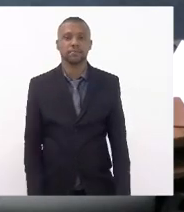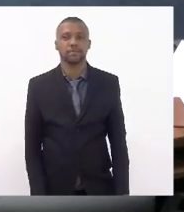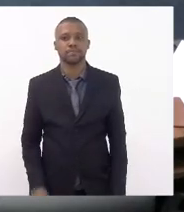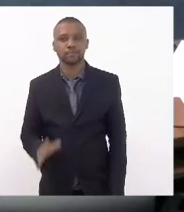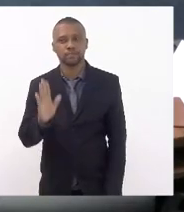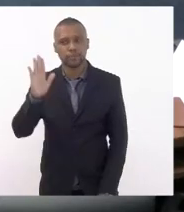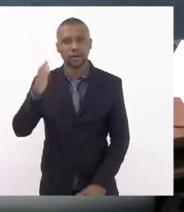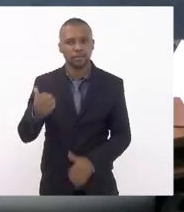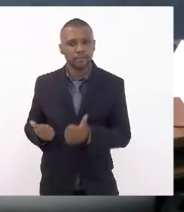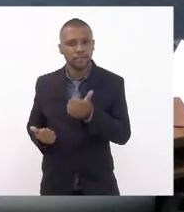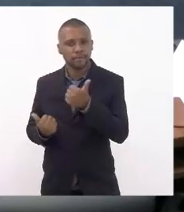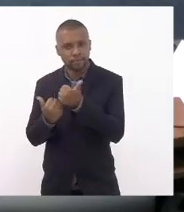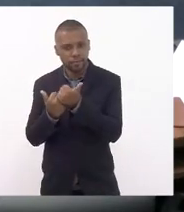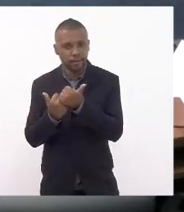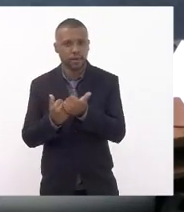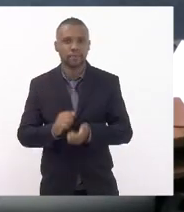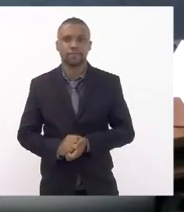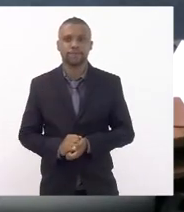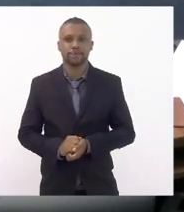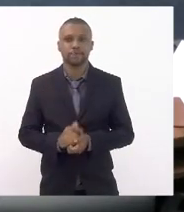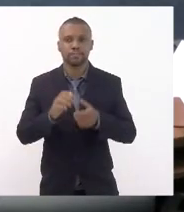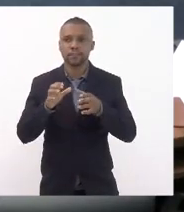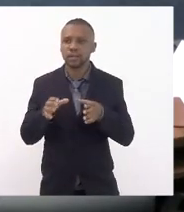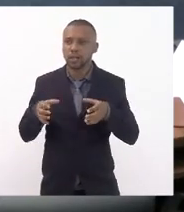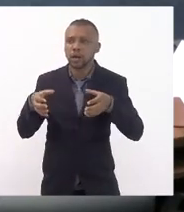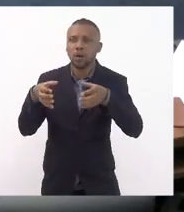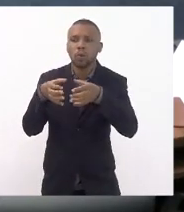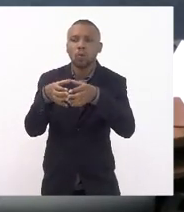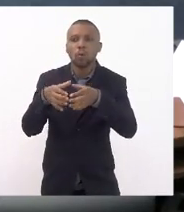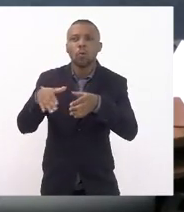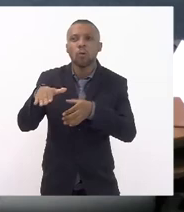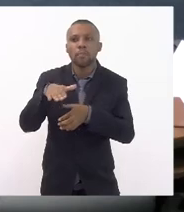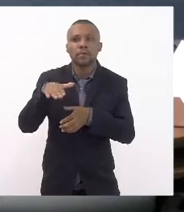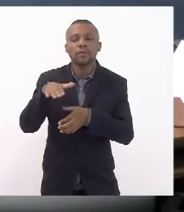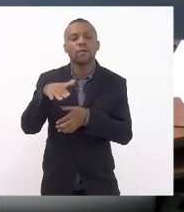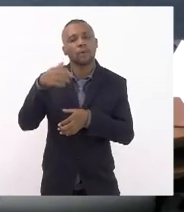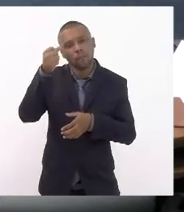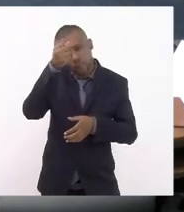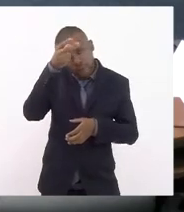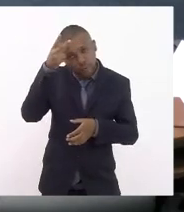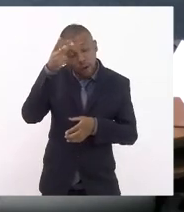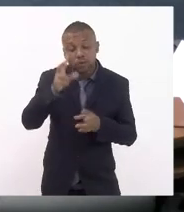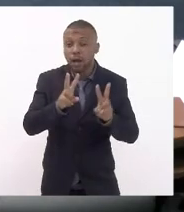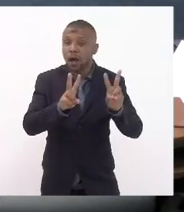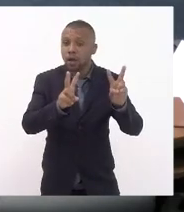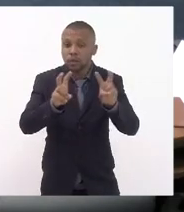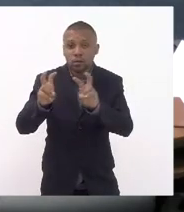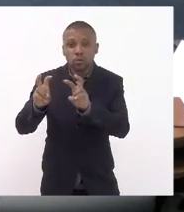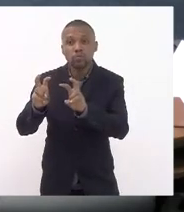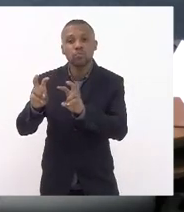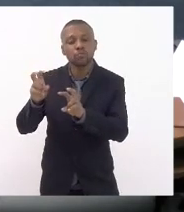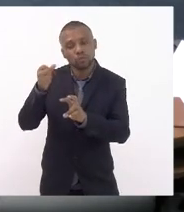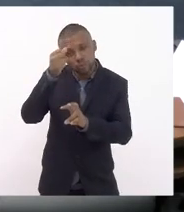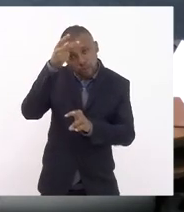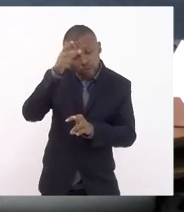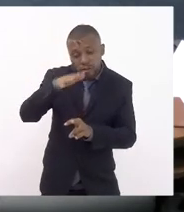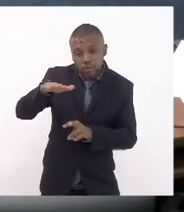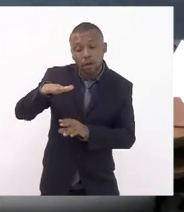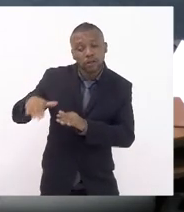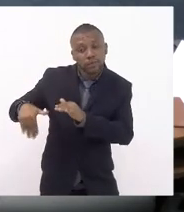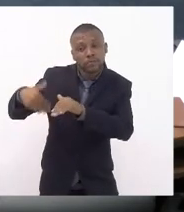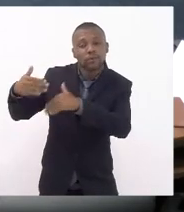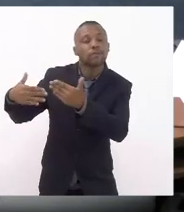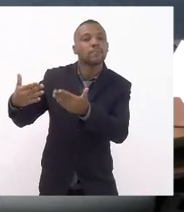Favorável, senhor presidente. Pela Comissão de Municipal de Assuntos Municipais e Desenvolvimento Regional, deputado